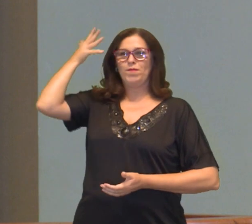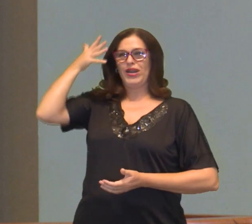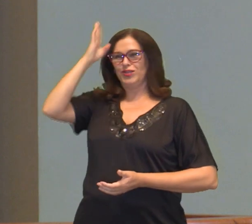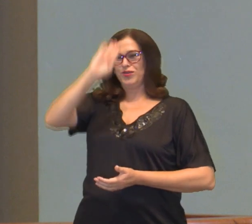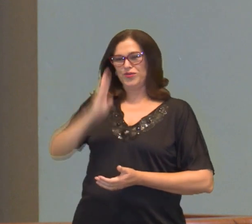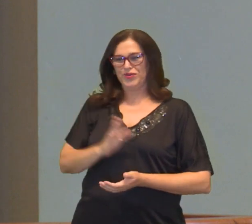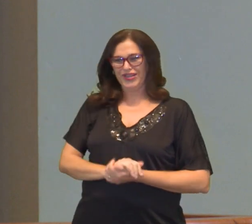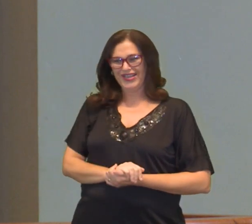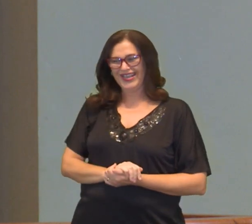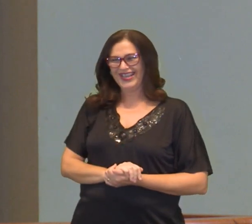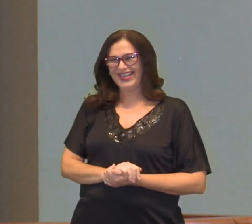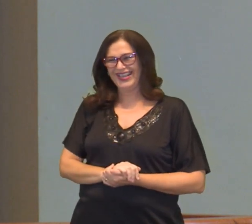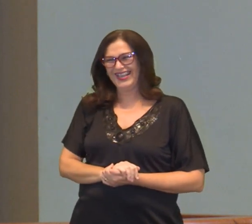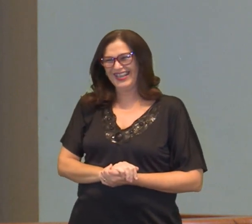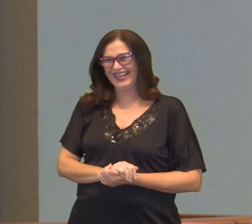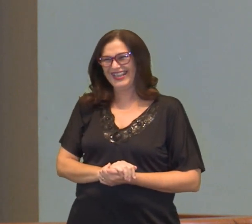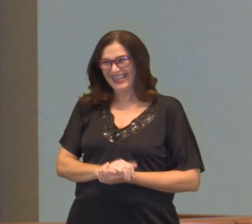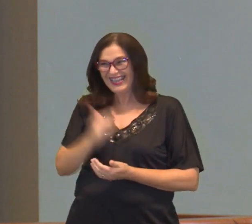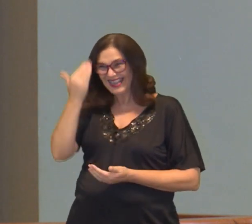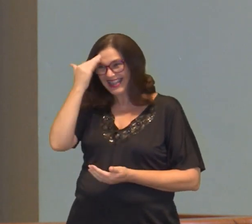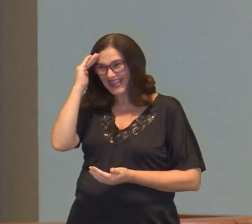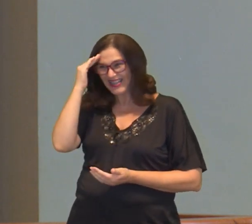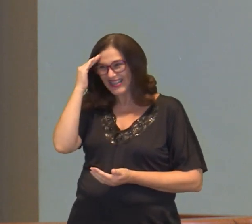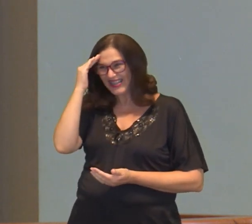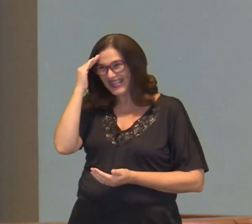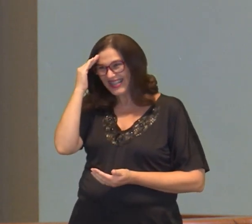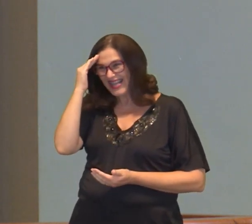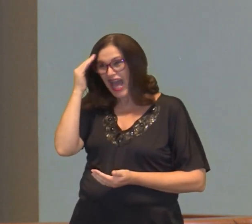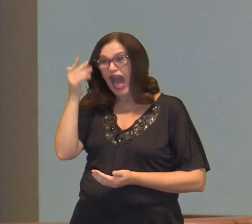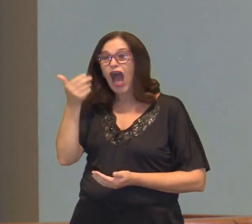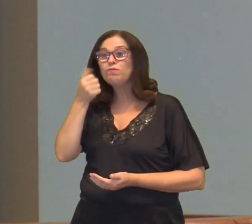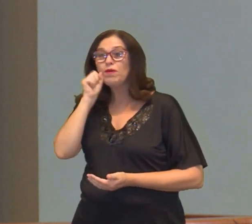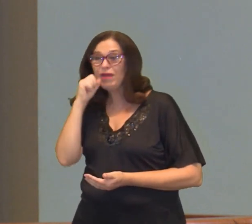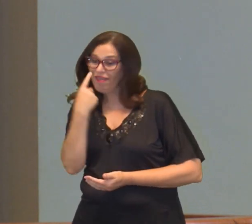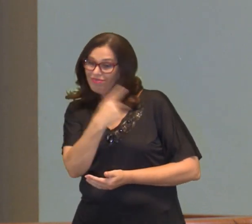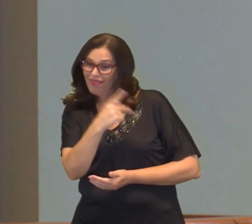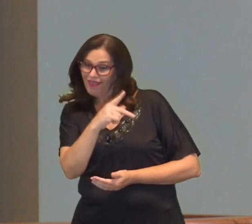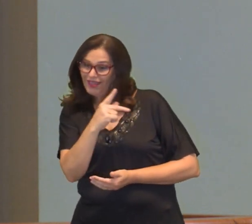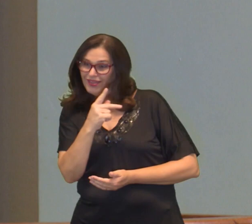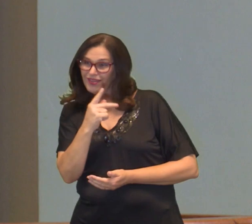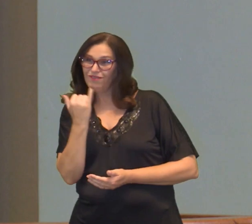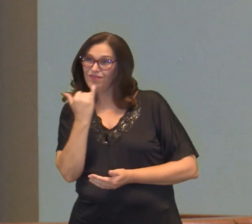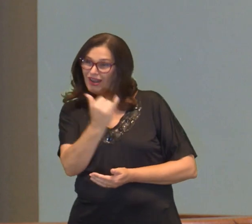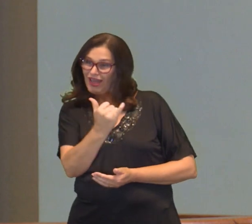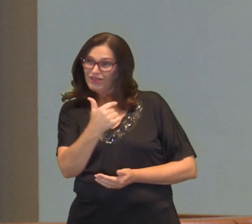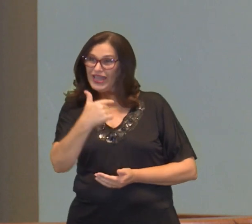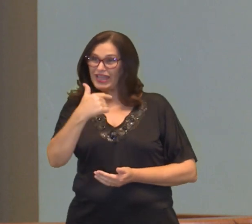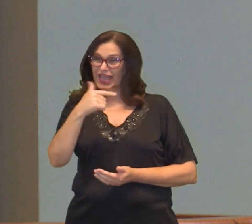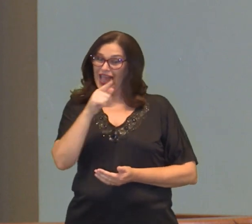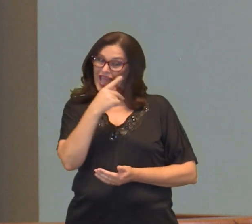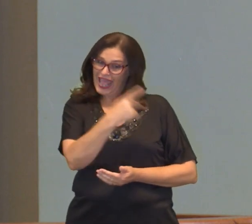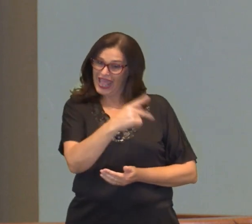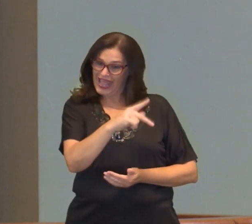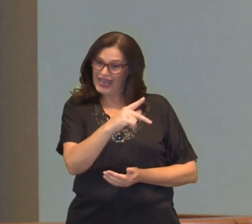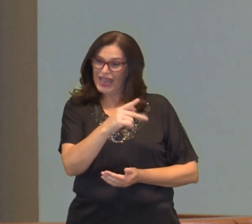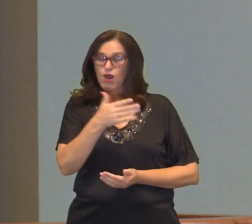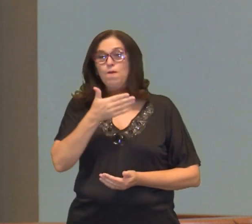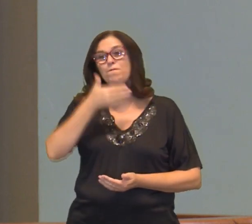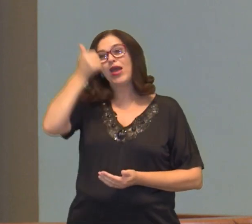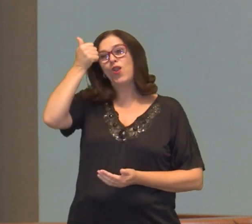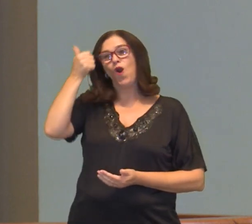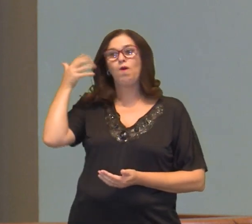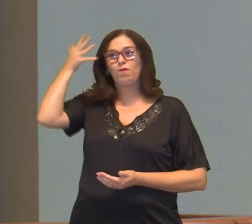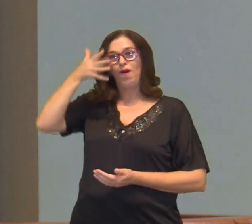Eu me debati com o tema do sermão. Está no boletim